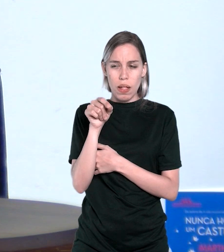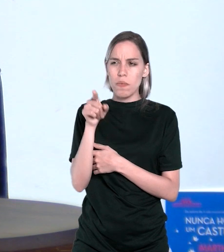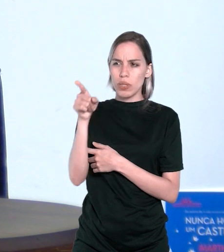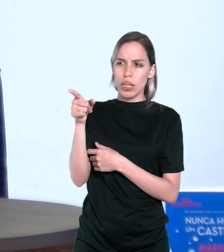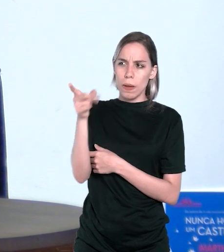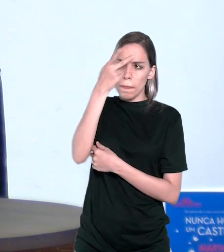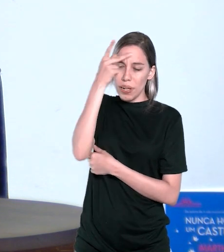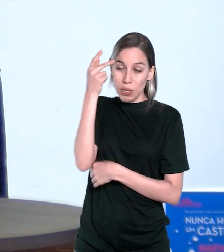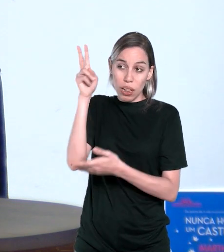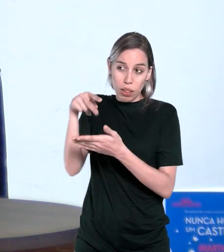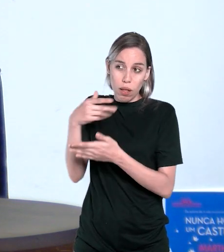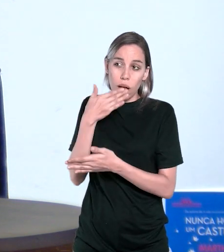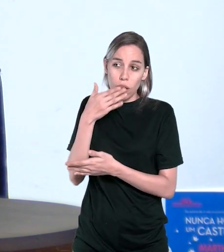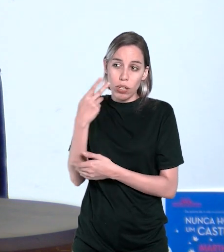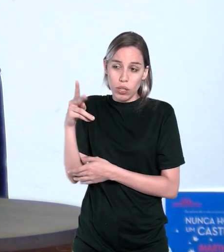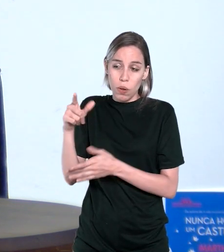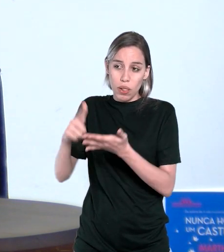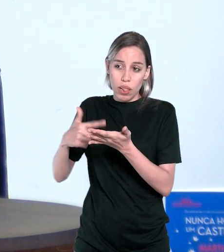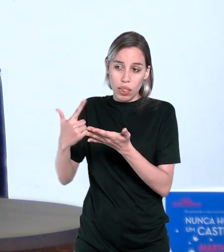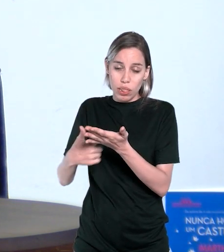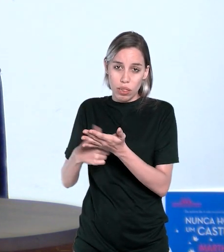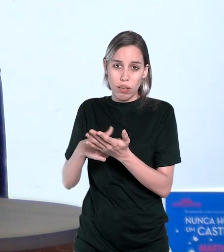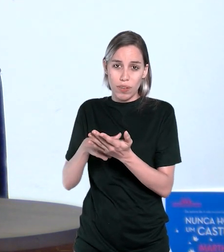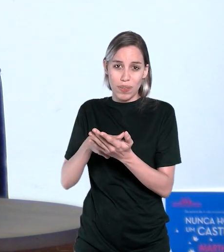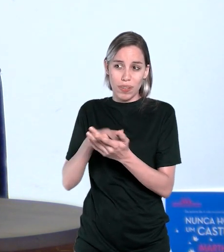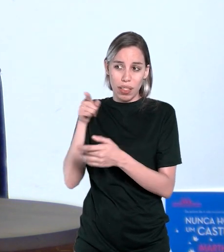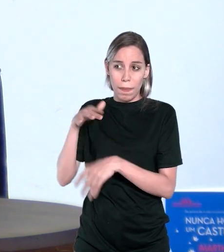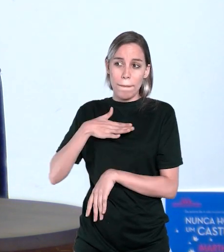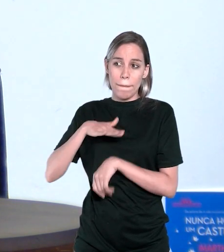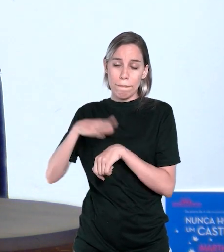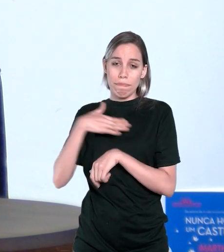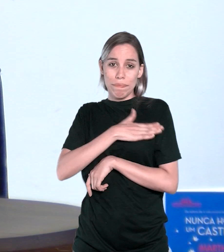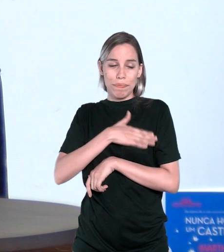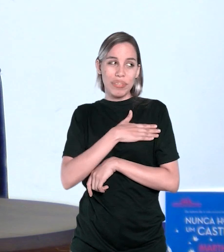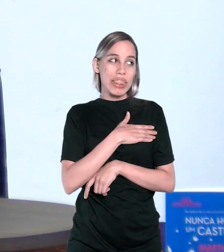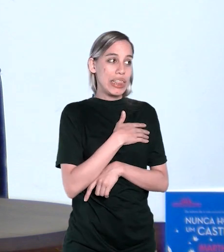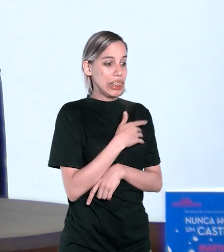preferido? Não tem um, assim, só. Eu tenho alguns, né?